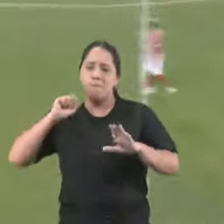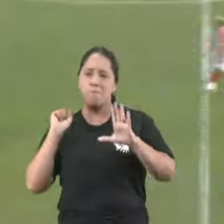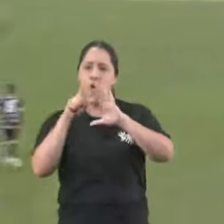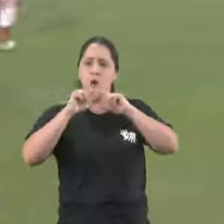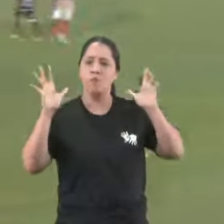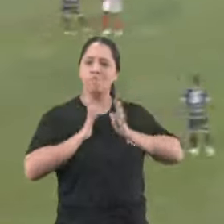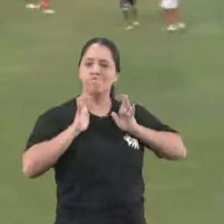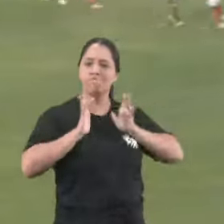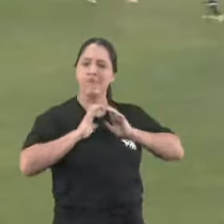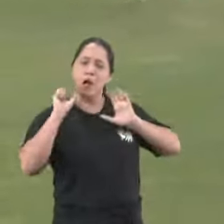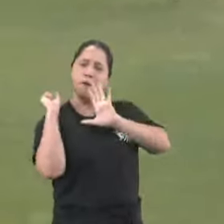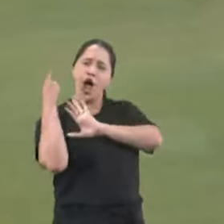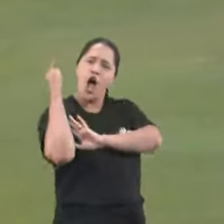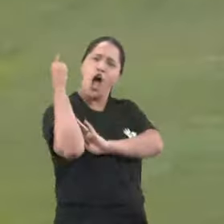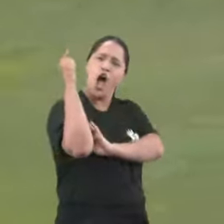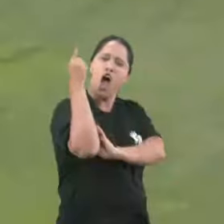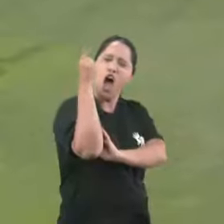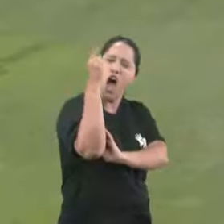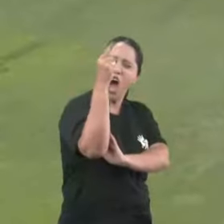Despacha mais uma, Matheus Albino.